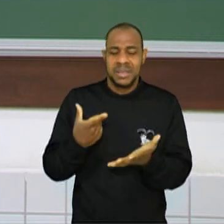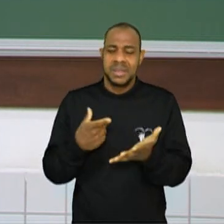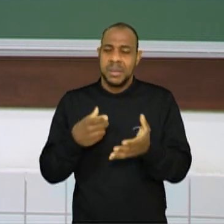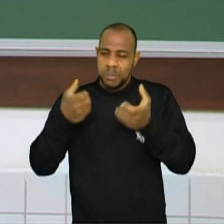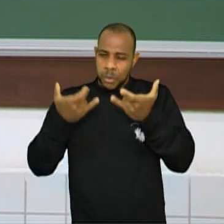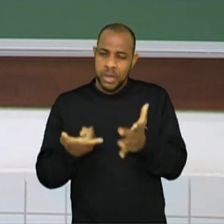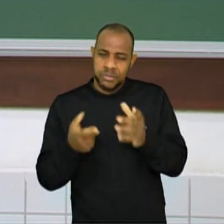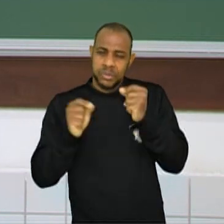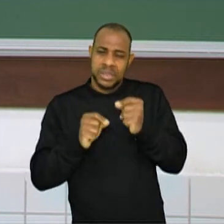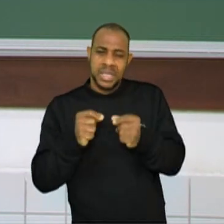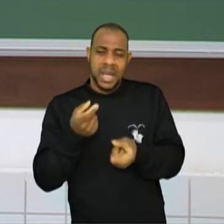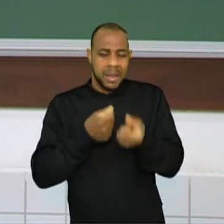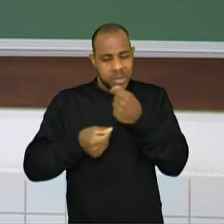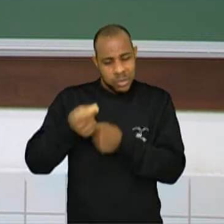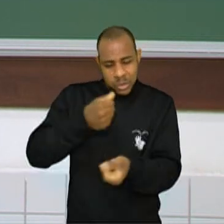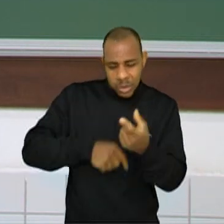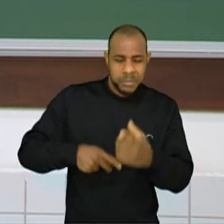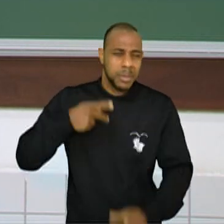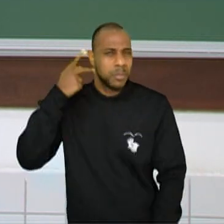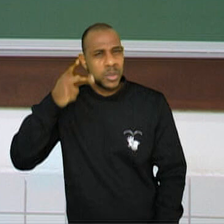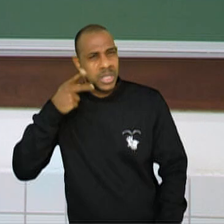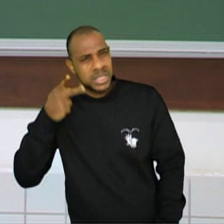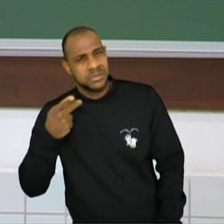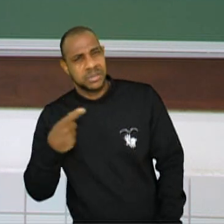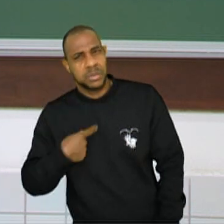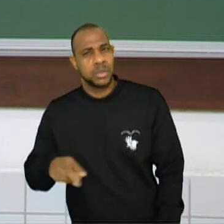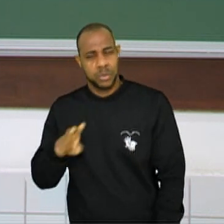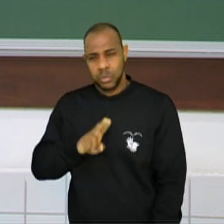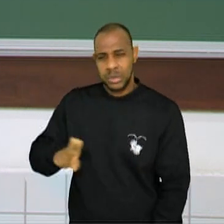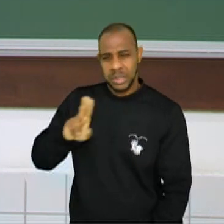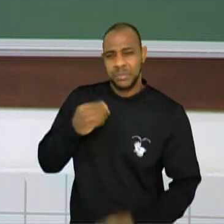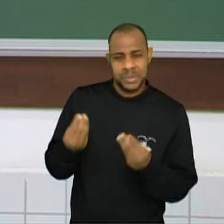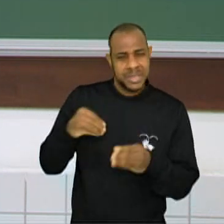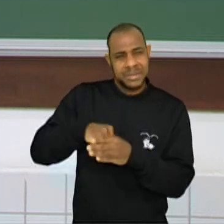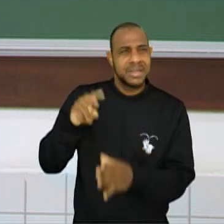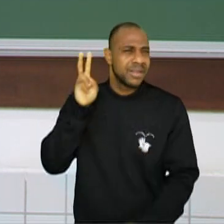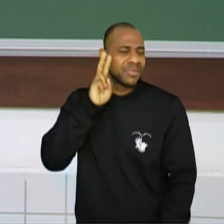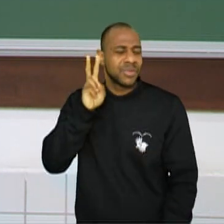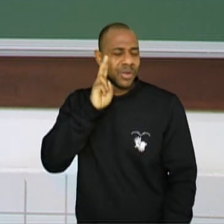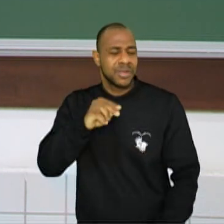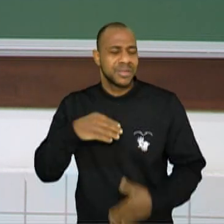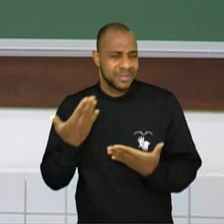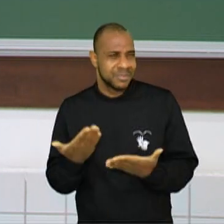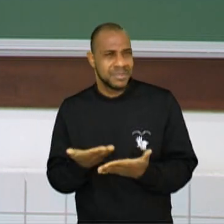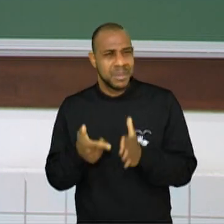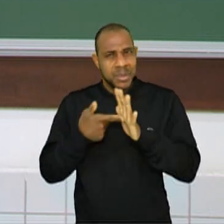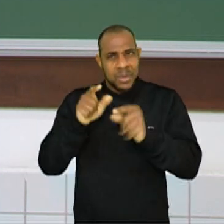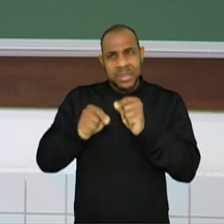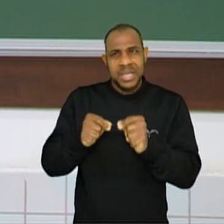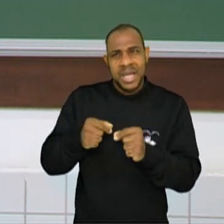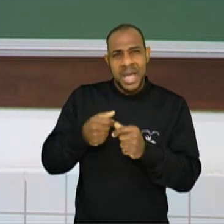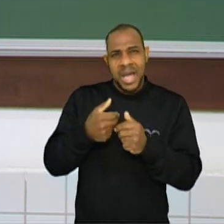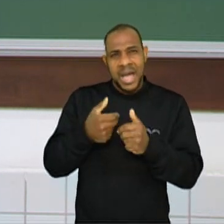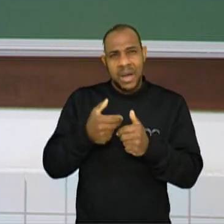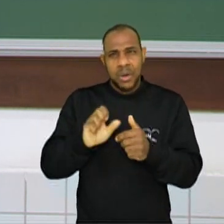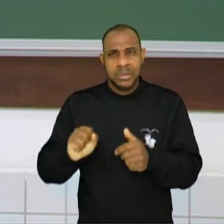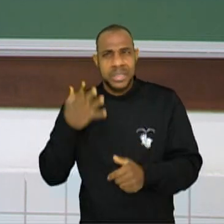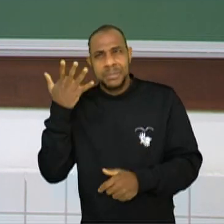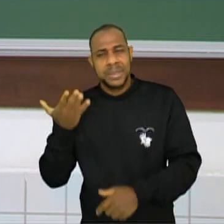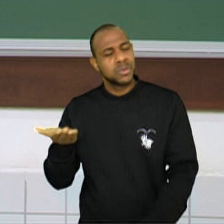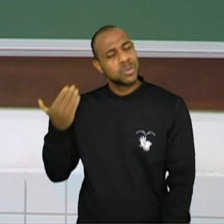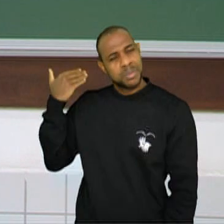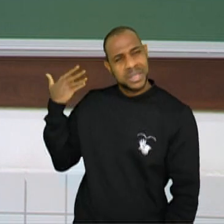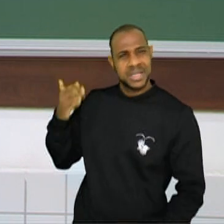leitura econômica e dos critérios que nós utilizamos em história para analisar os fatos do passado. Okay? Então, tenha isso em mente quando